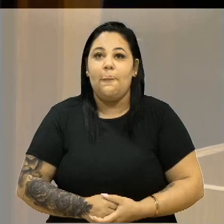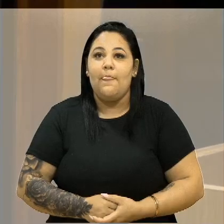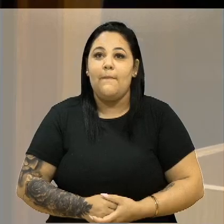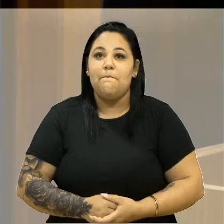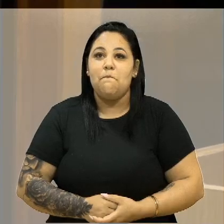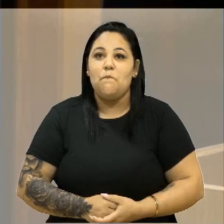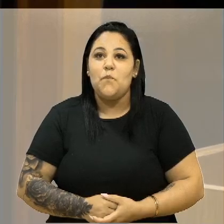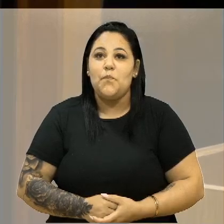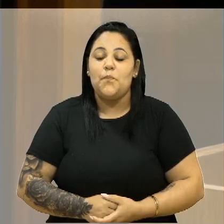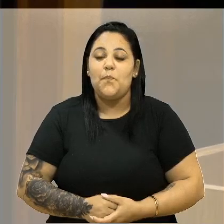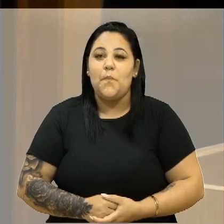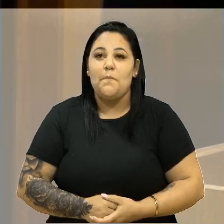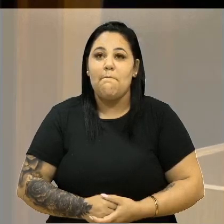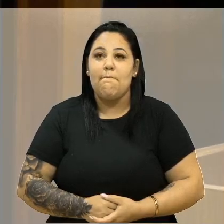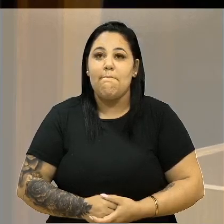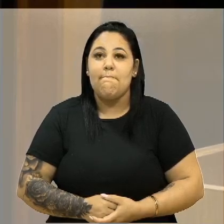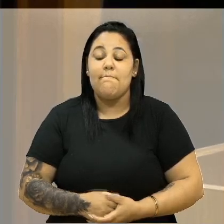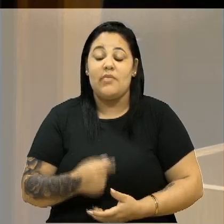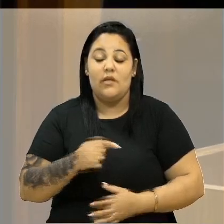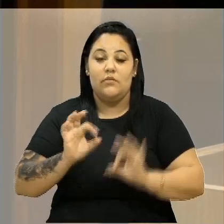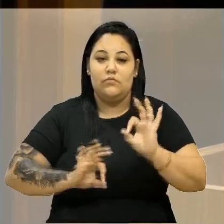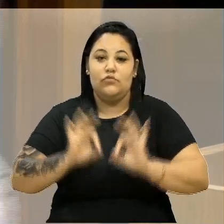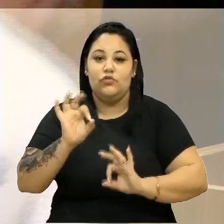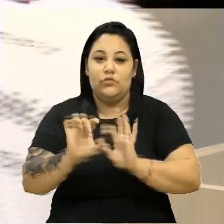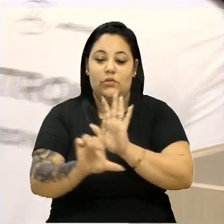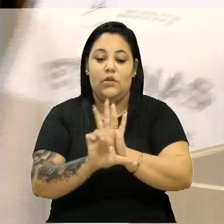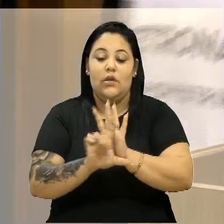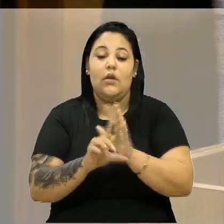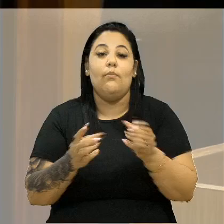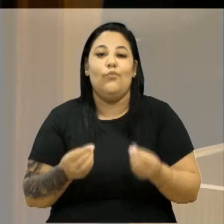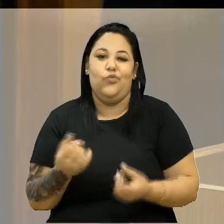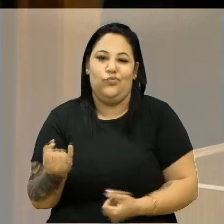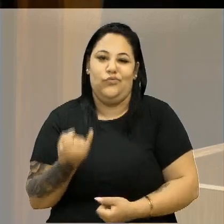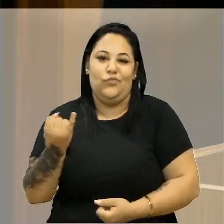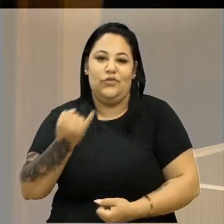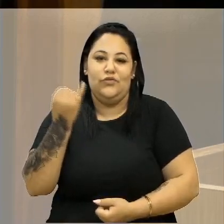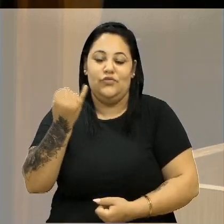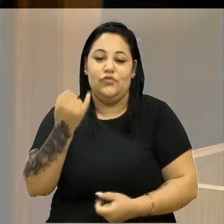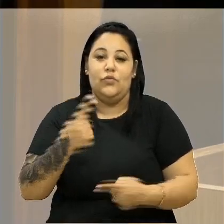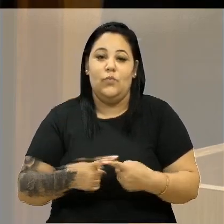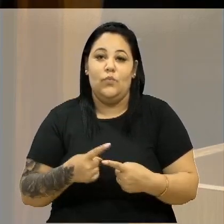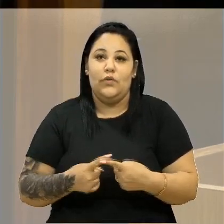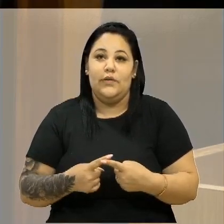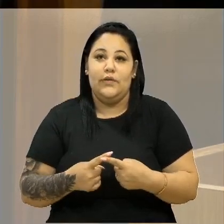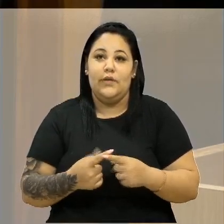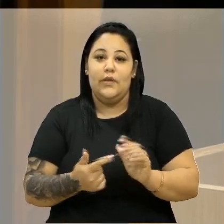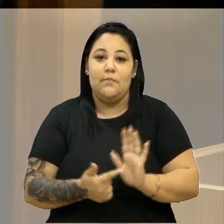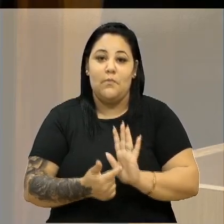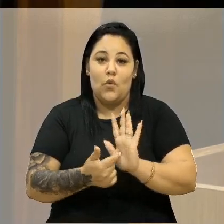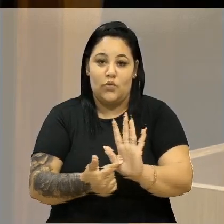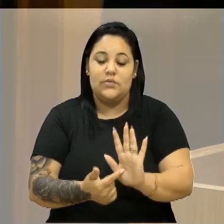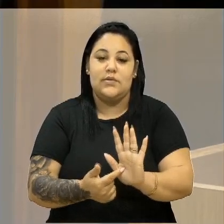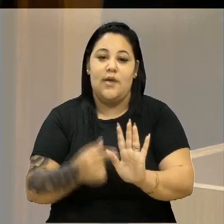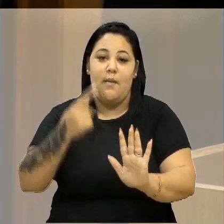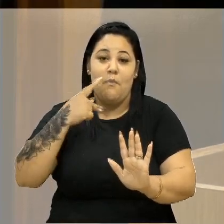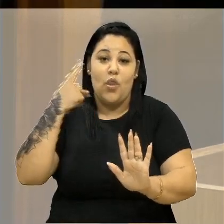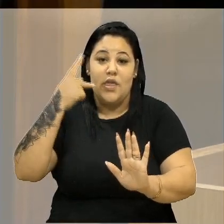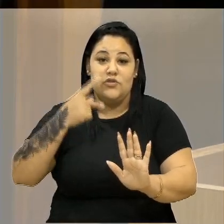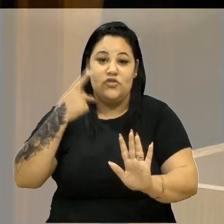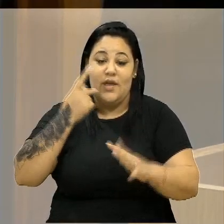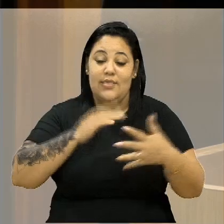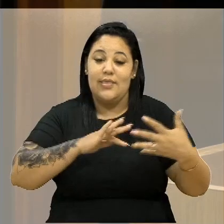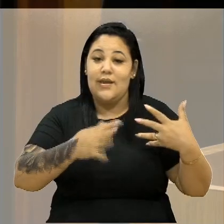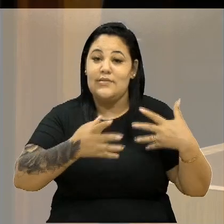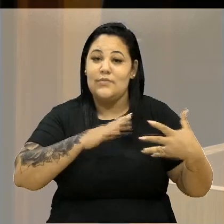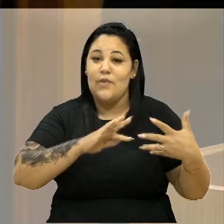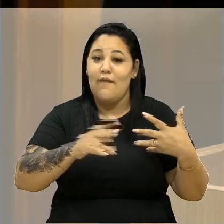esse projeto de lei é importante. Ele traz a política de transparência na rede pública